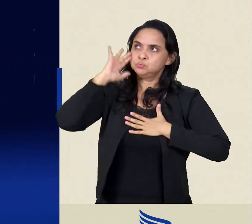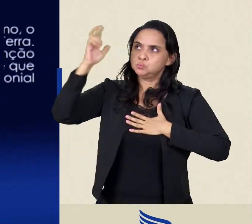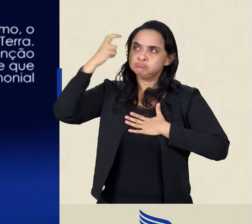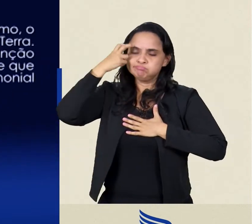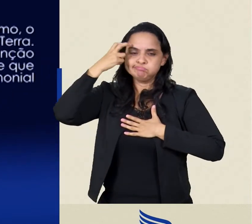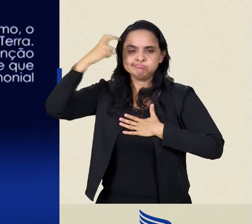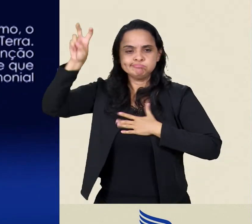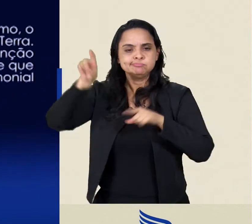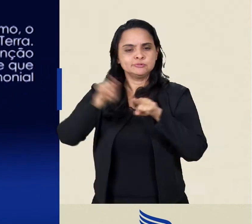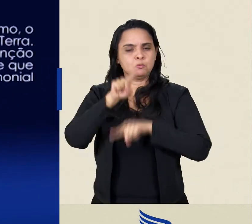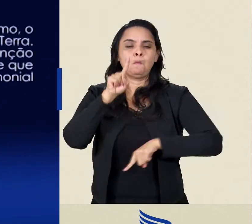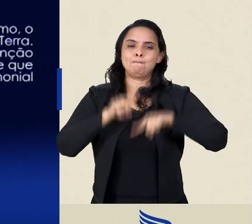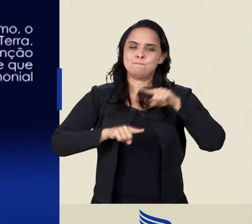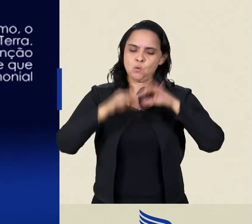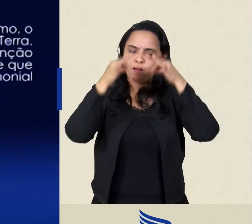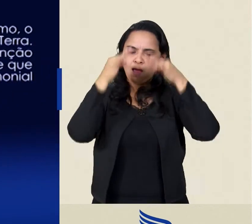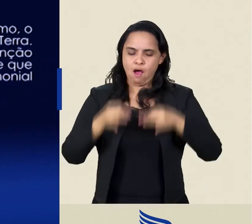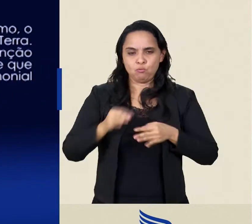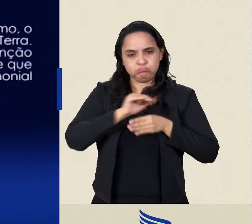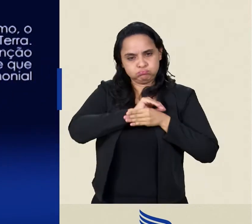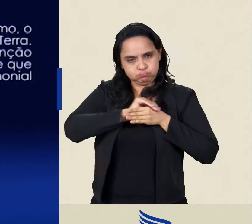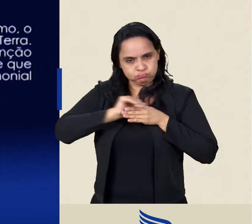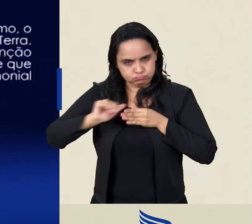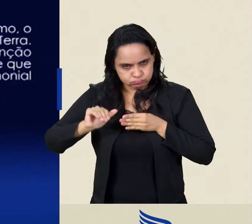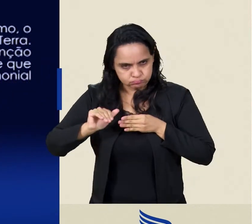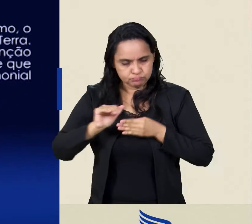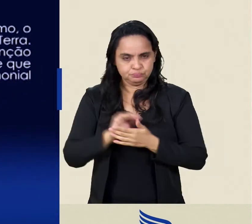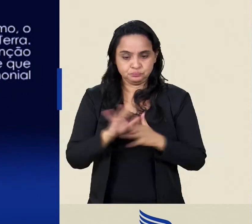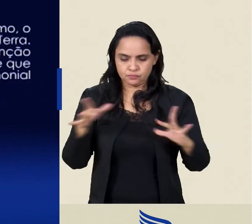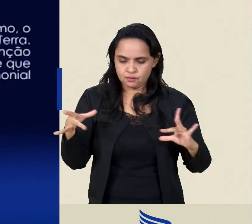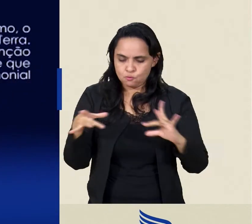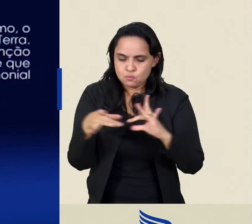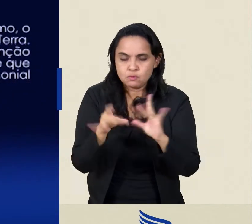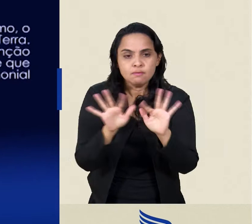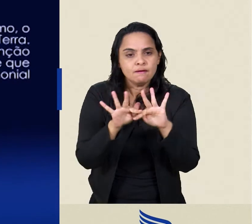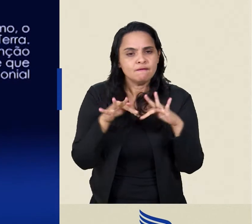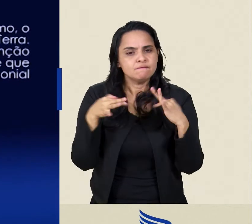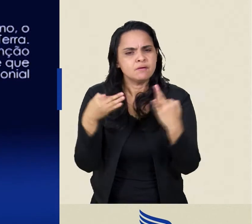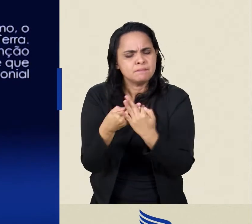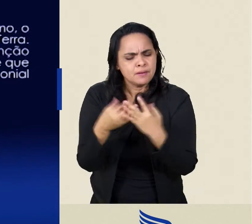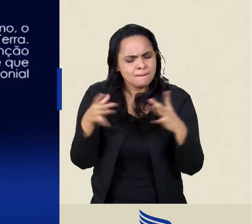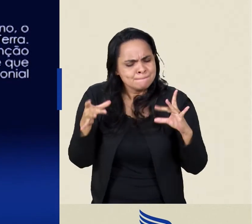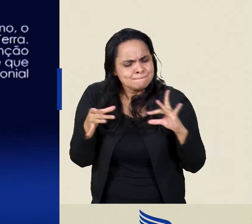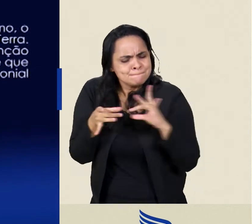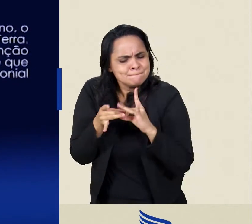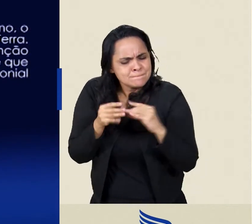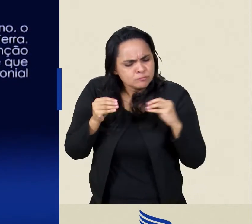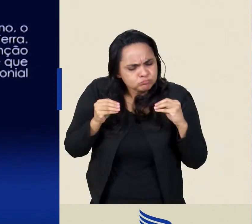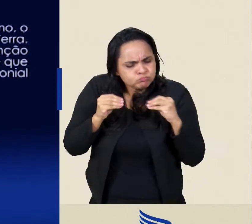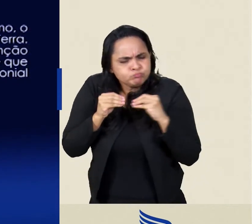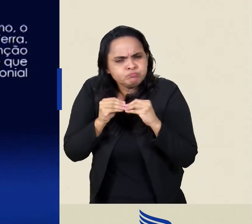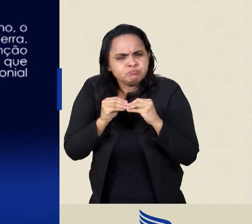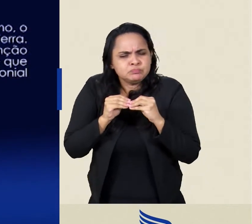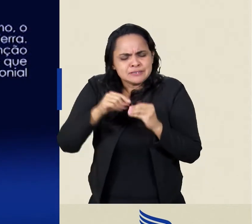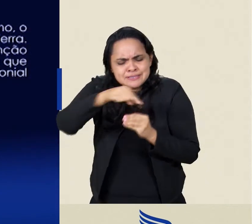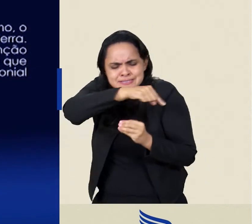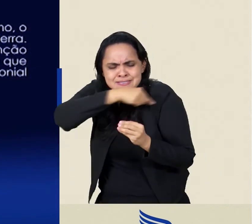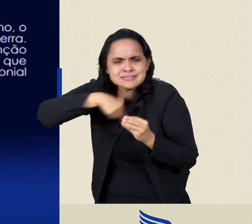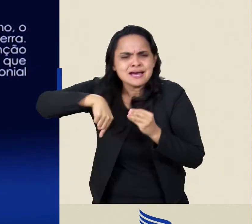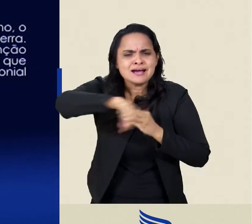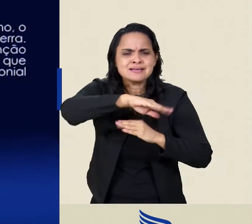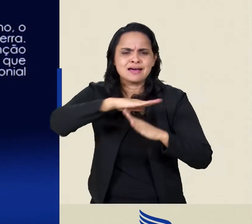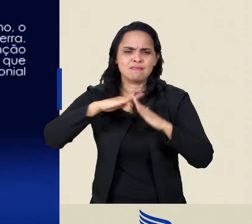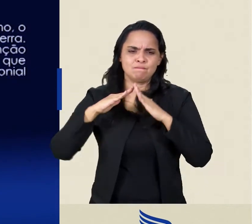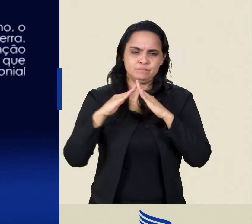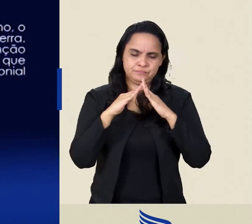intelectual e moral. O vínculo da família é o mais íntimo, o mais terno e sagrado de todos na terra.